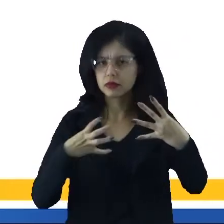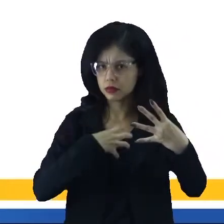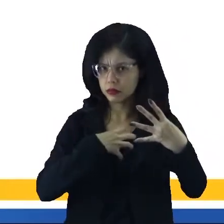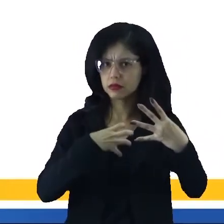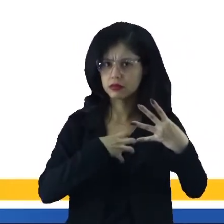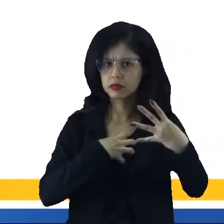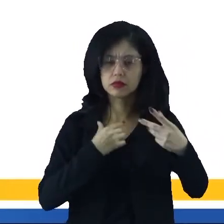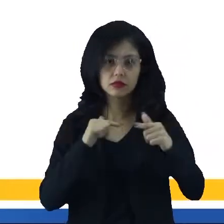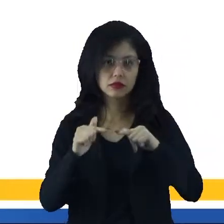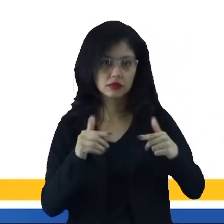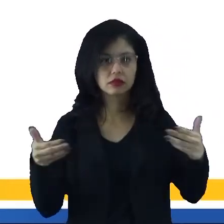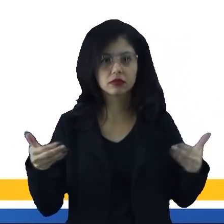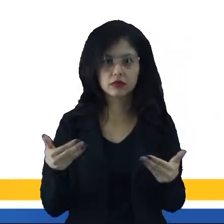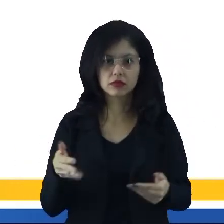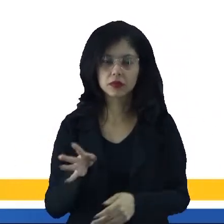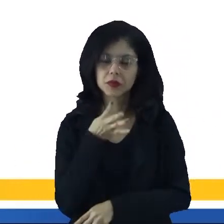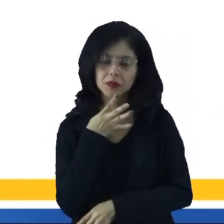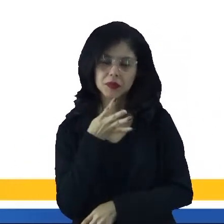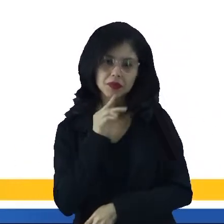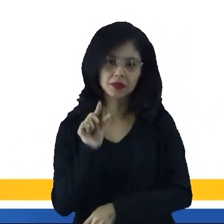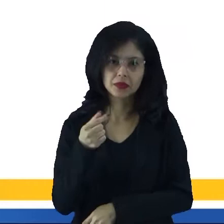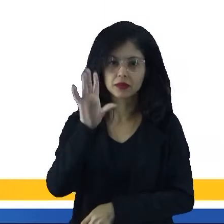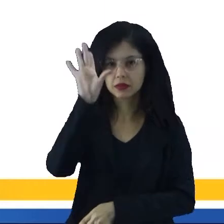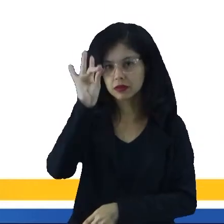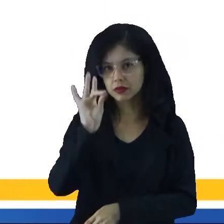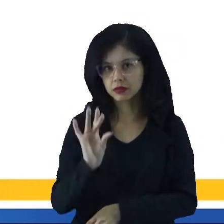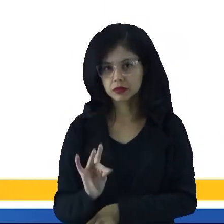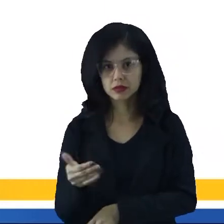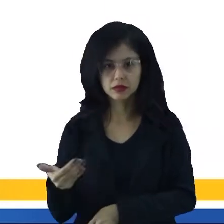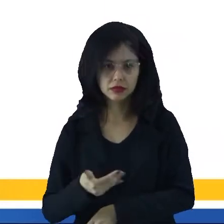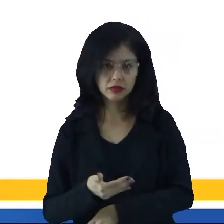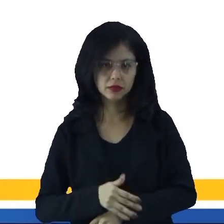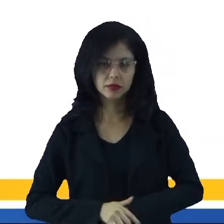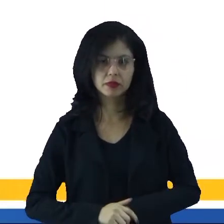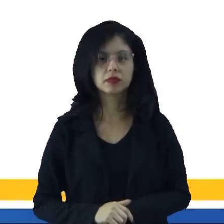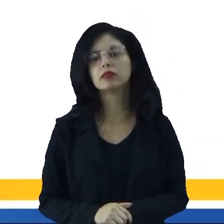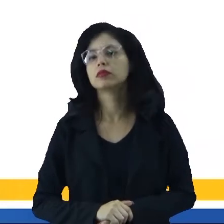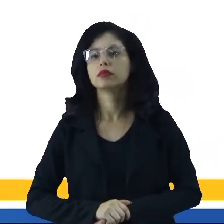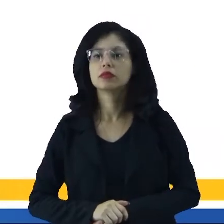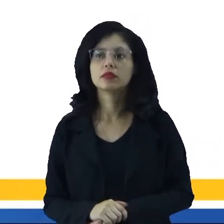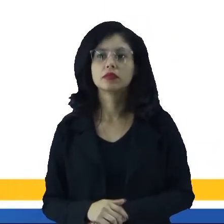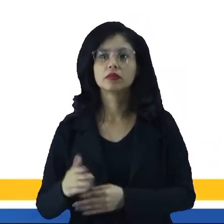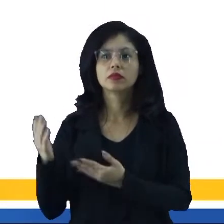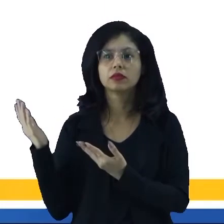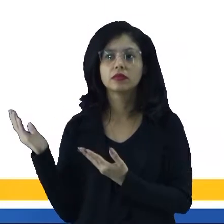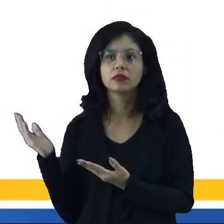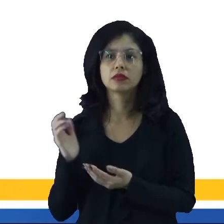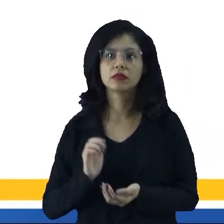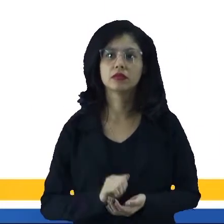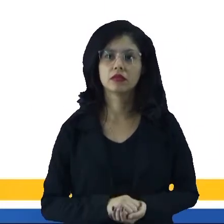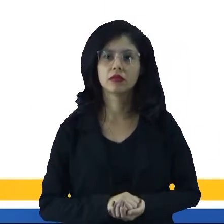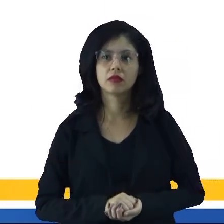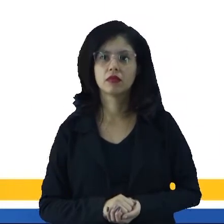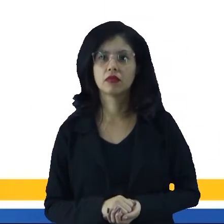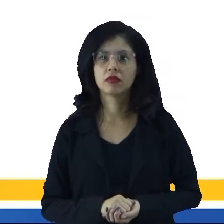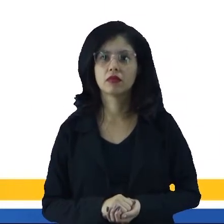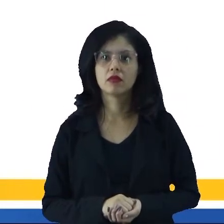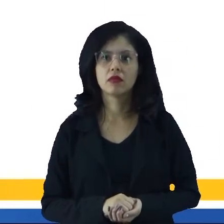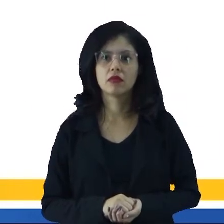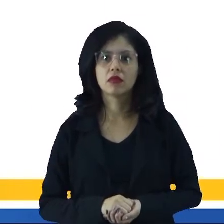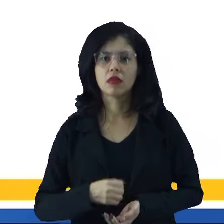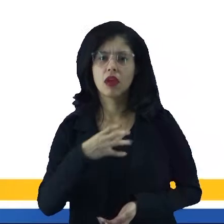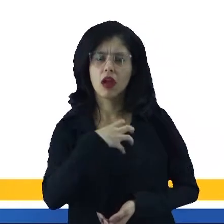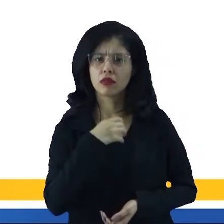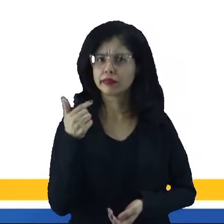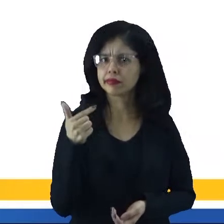vai trabalhar hoje. Vamos conhecer um pouquinho sobre cada um deles agora, tá bom? Vamos lá. Primeiro, esse duplo sentido